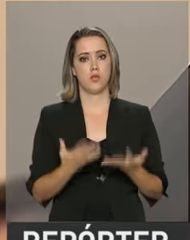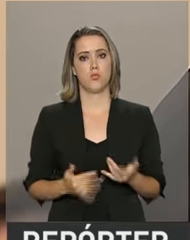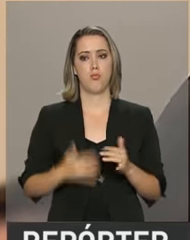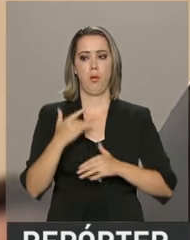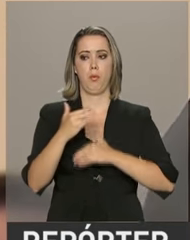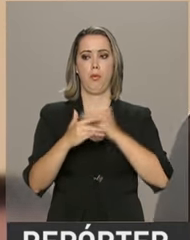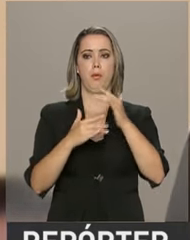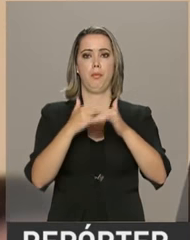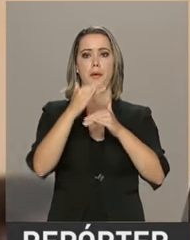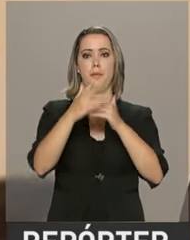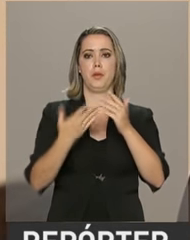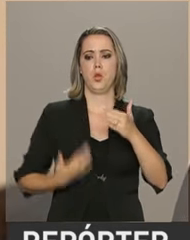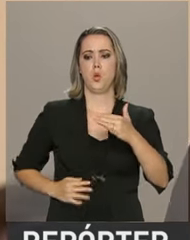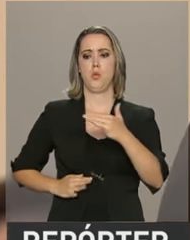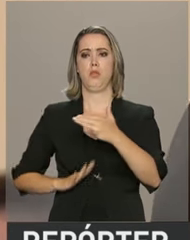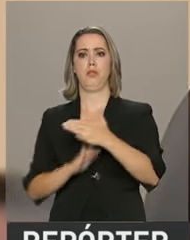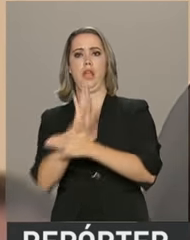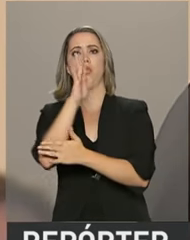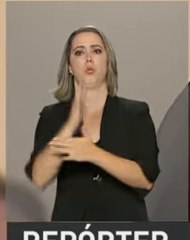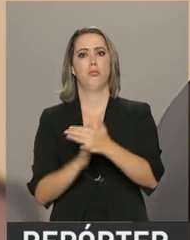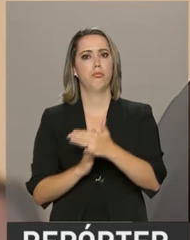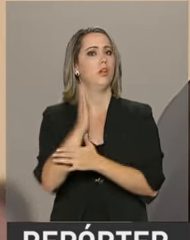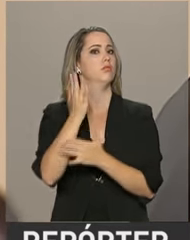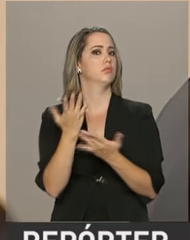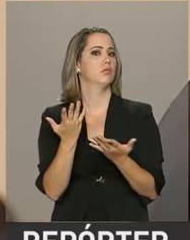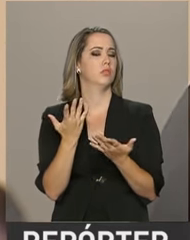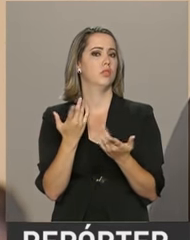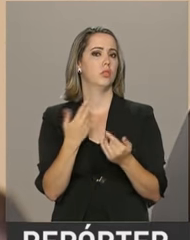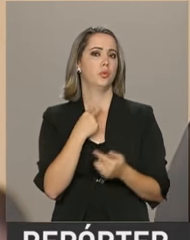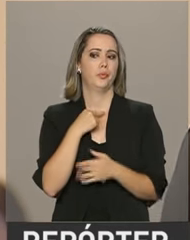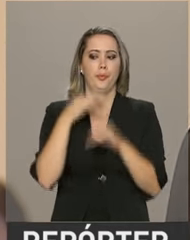o teto não pode